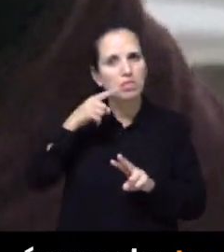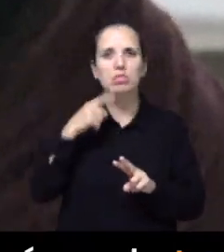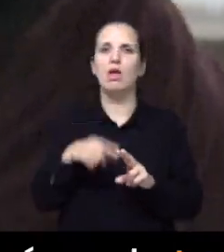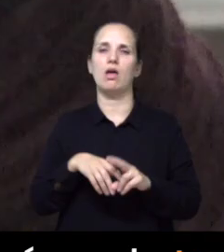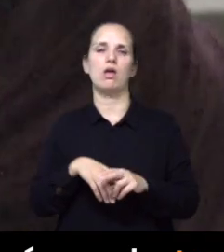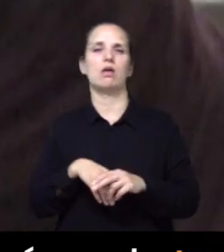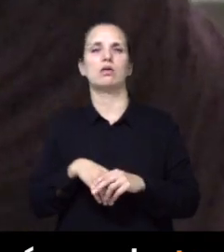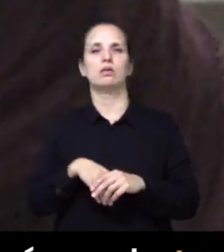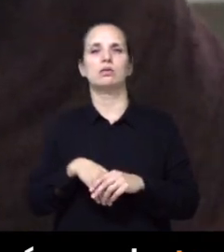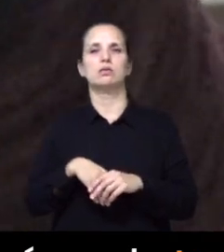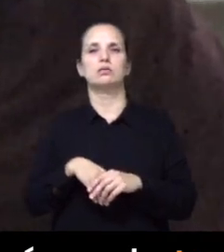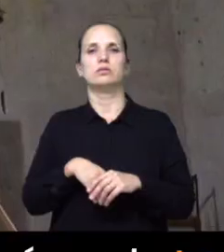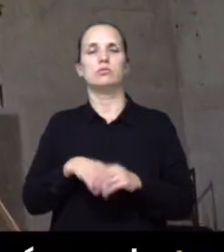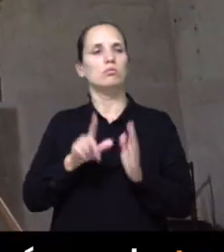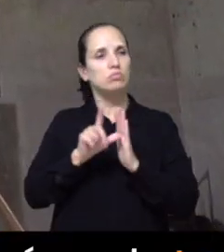e experimentar